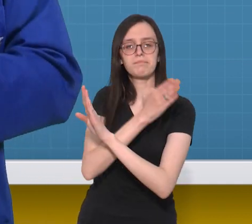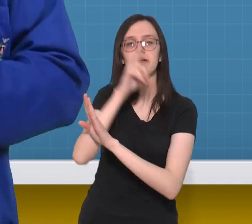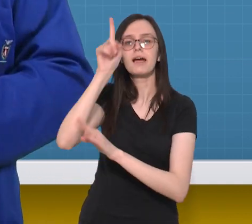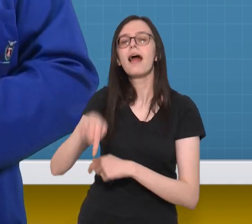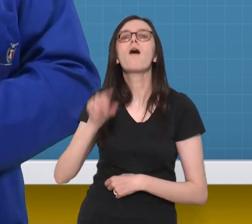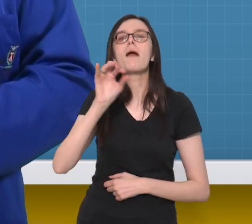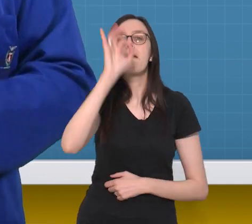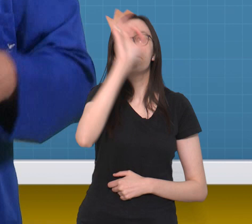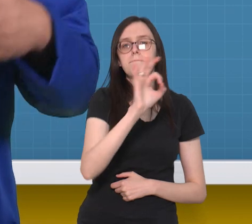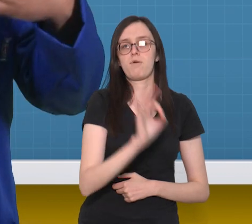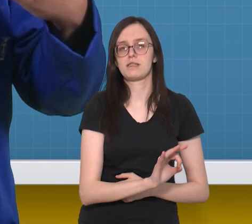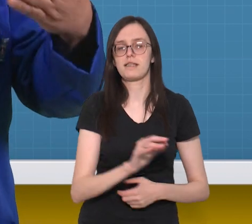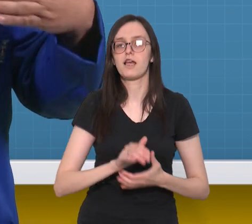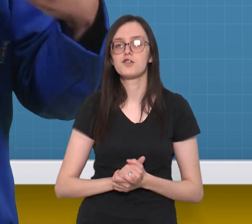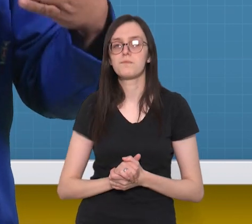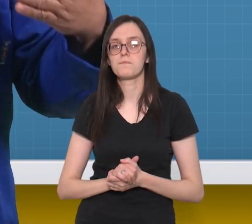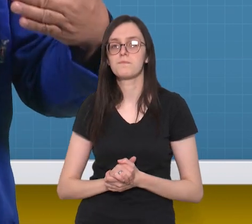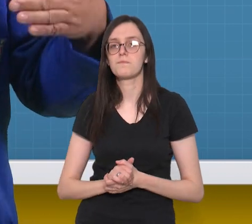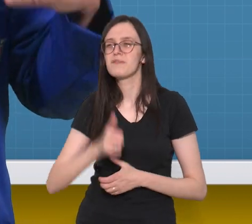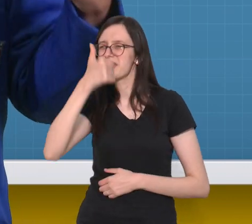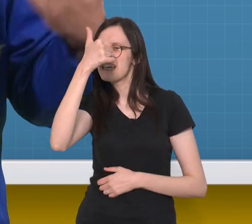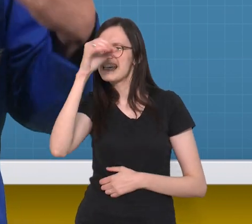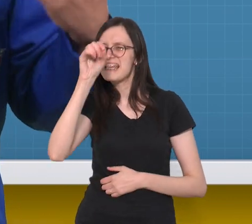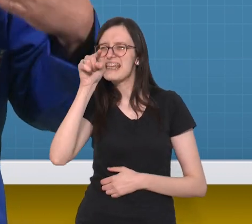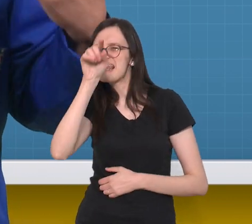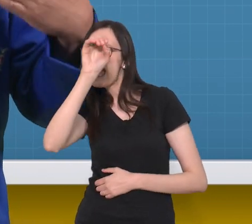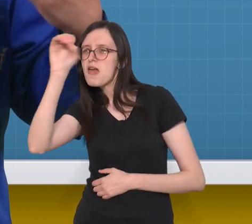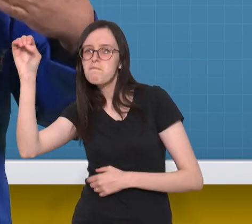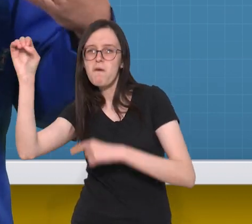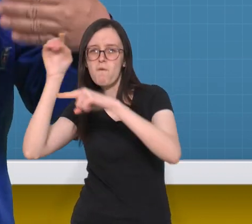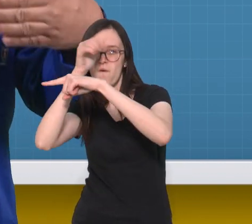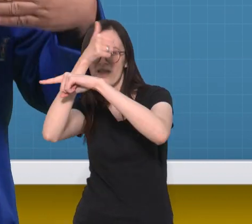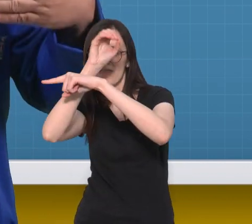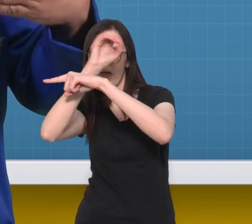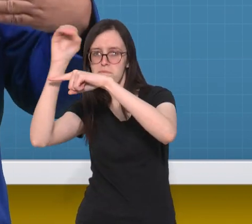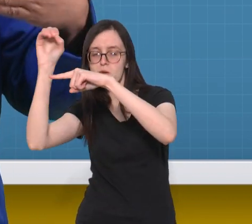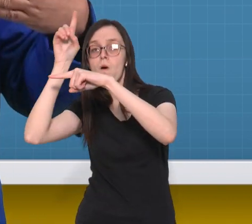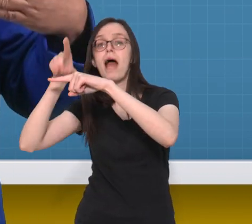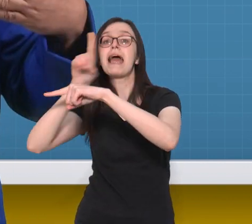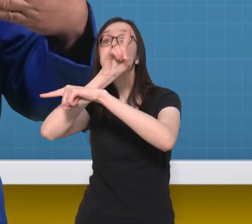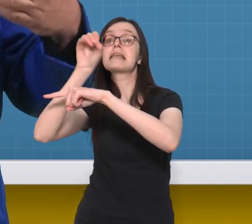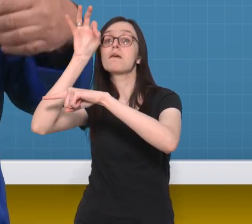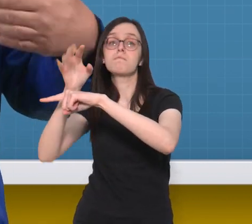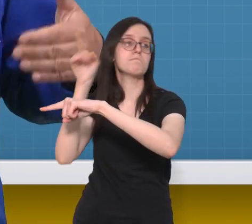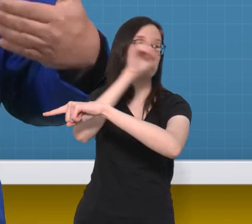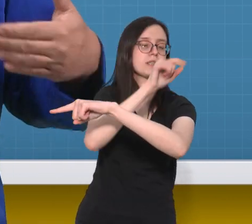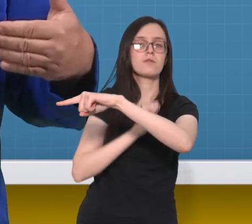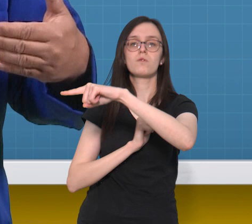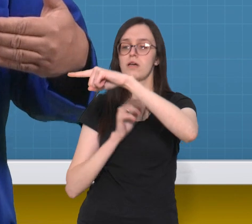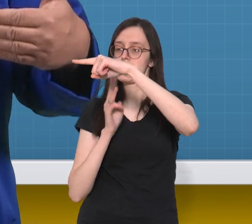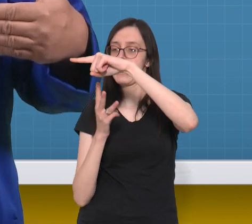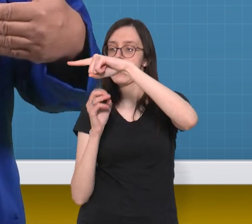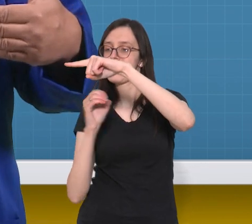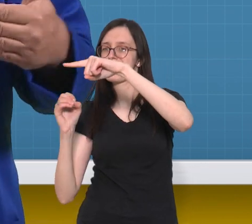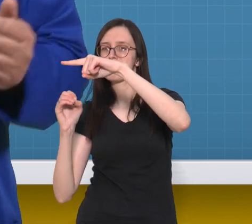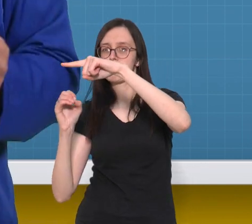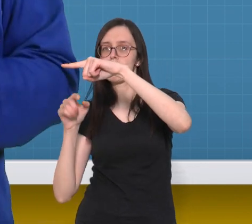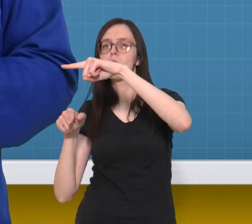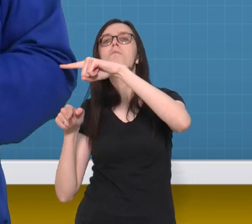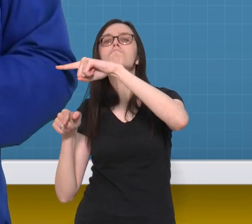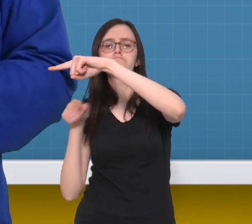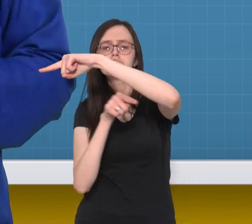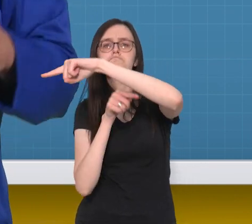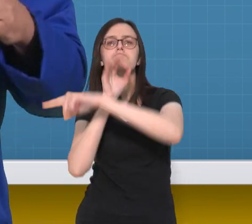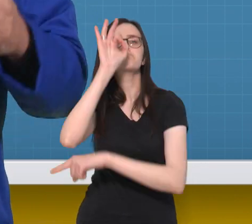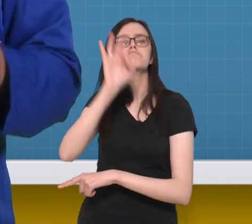as porcentagens. 10 mil, na ocasião da compra, era 100%. E 3 mil eu quero saber quanto é.